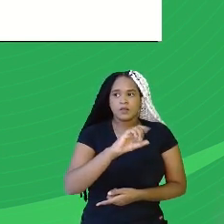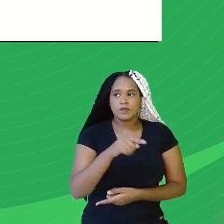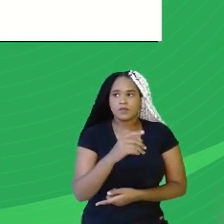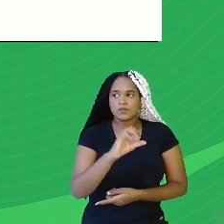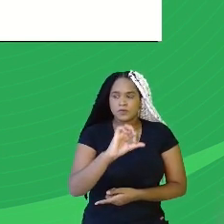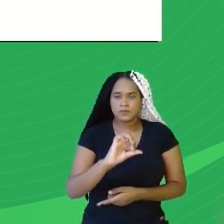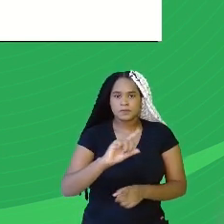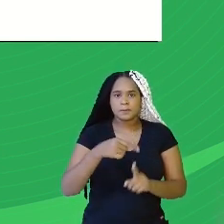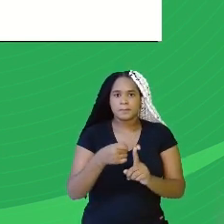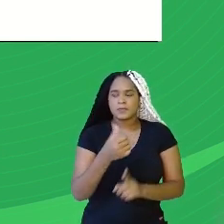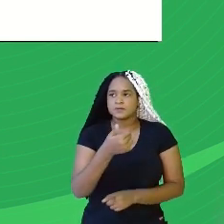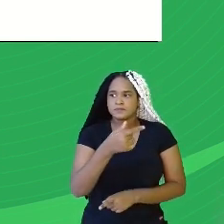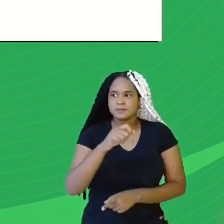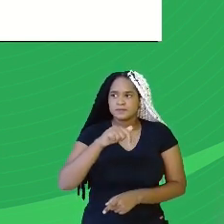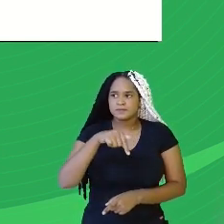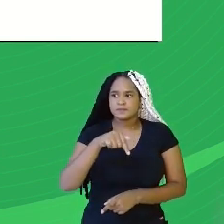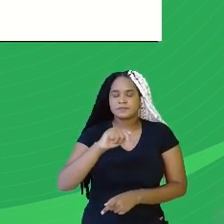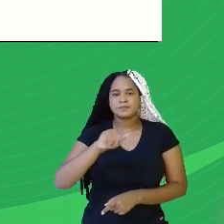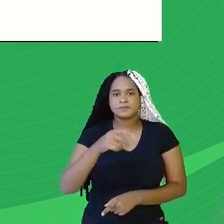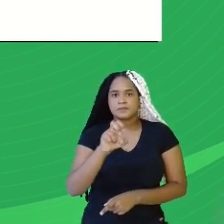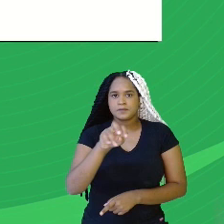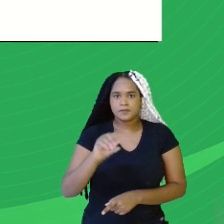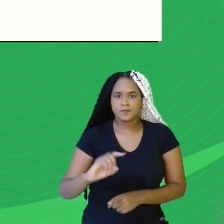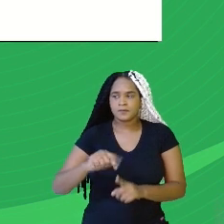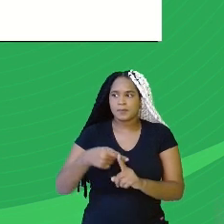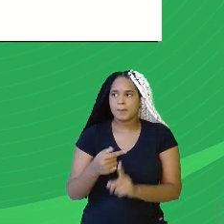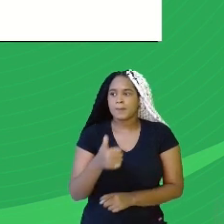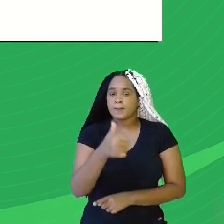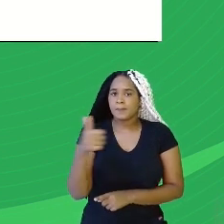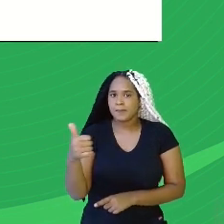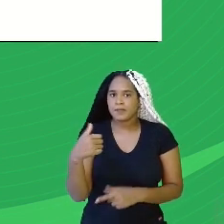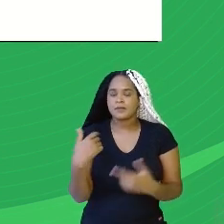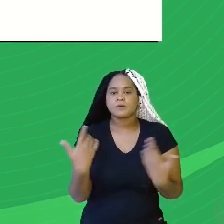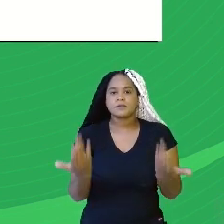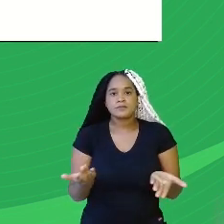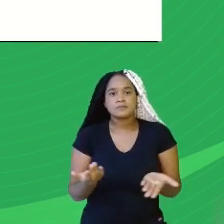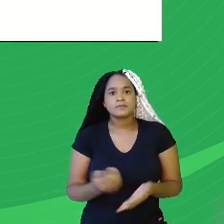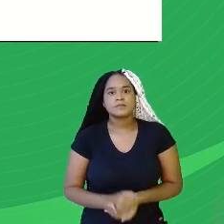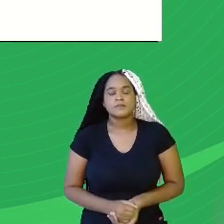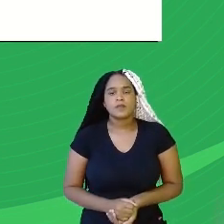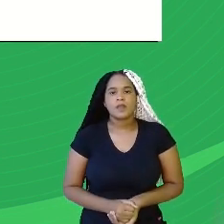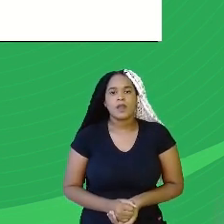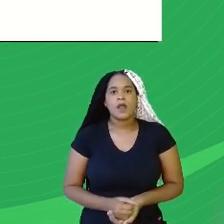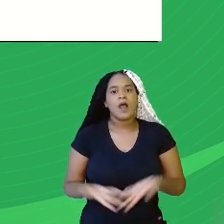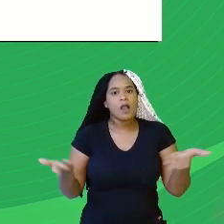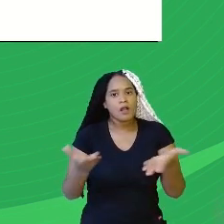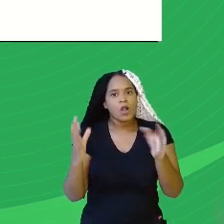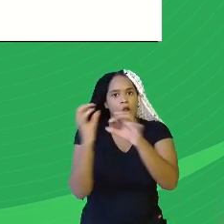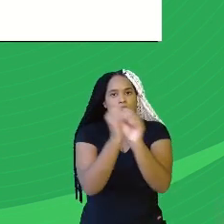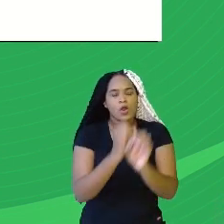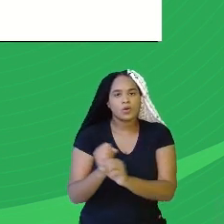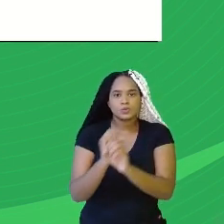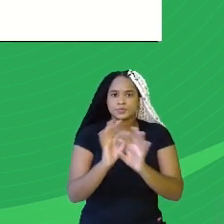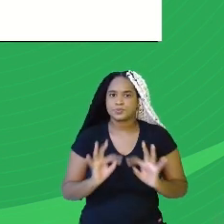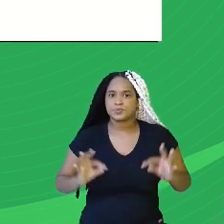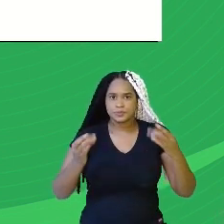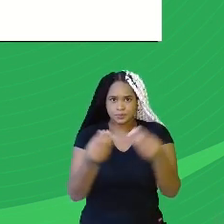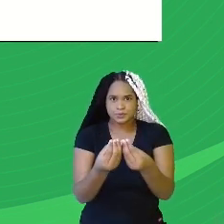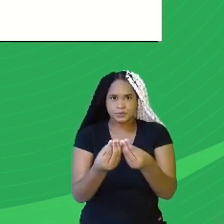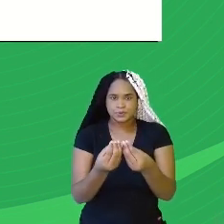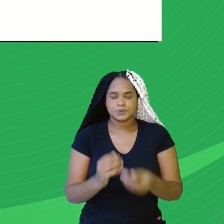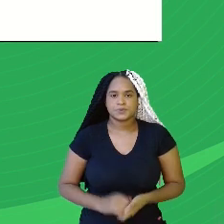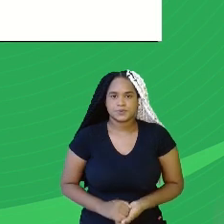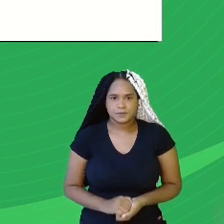mais 11 que foi do lenço, né? O que é que a gente vai fazer? Se ela comprou tudo, a gente vai somar tudo no